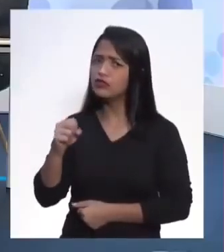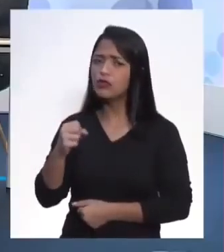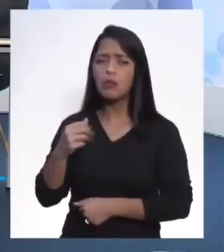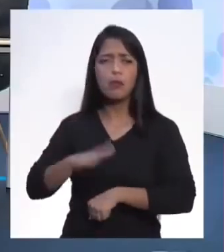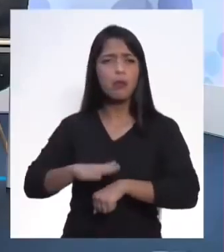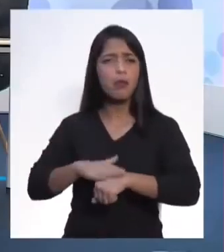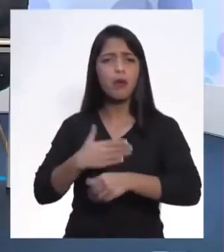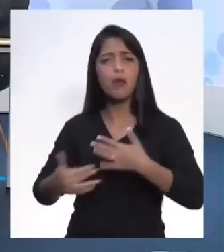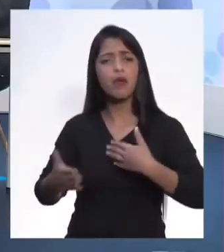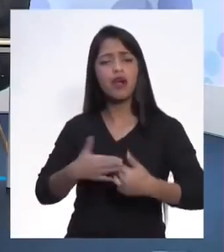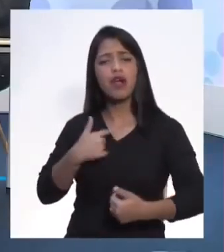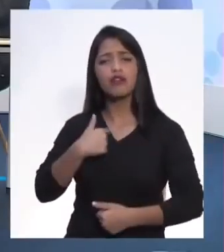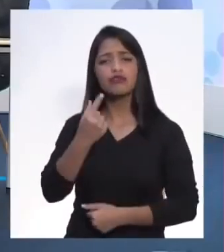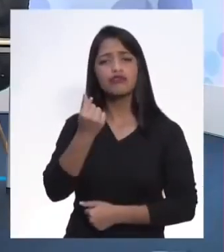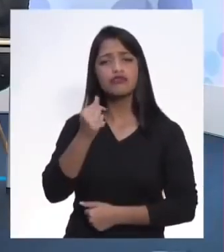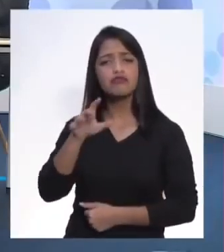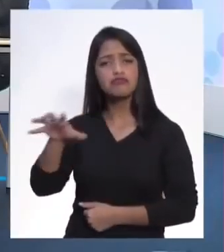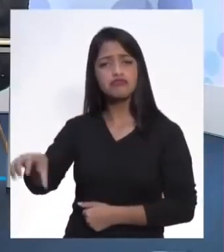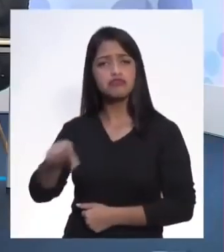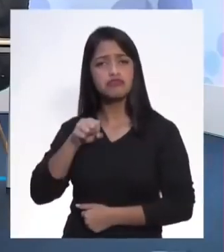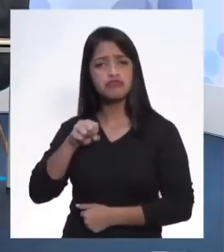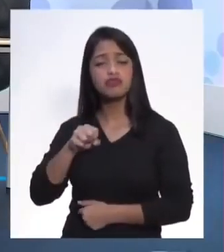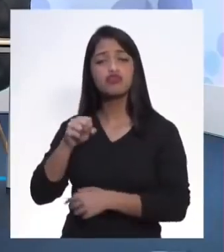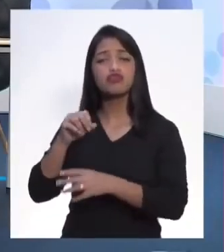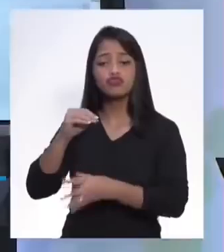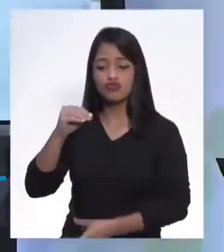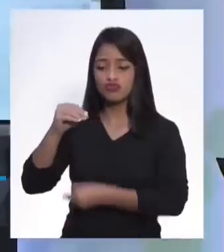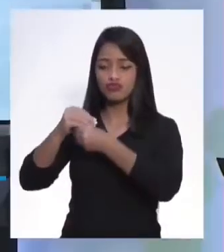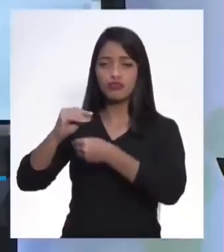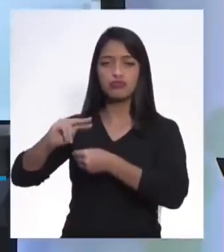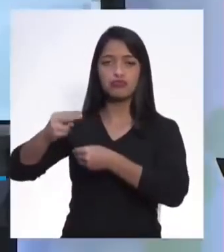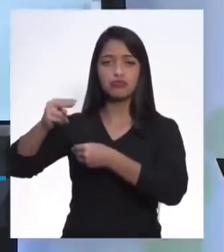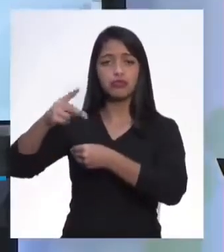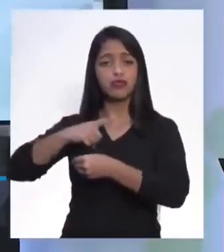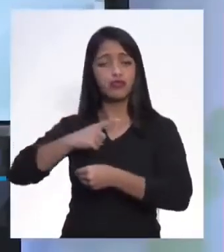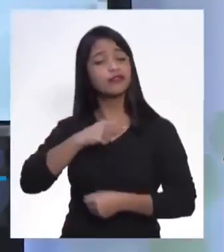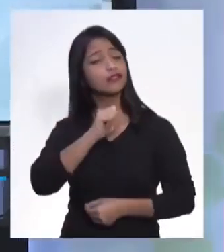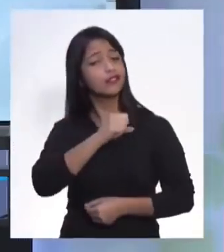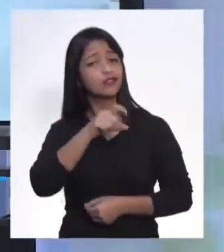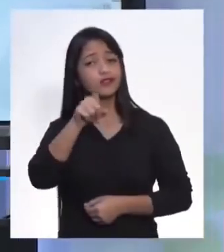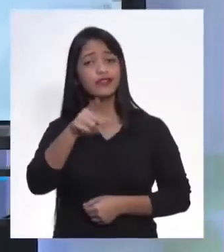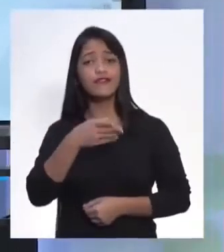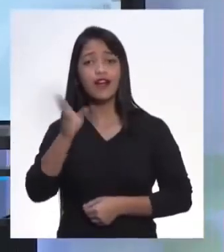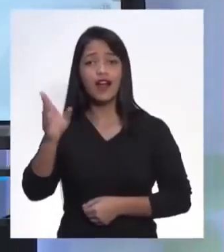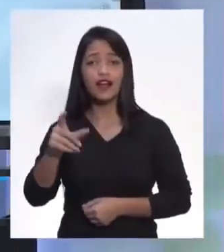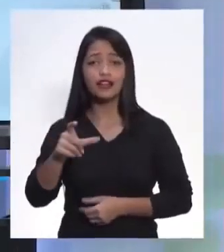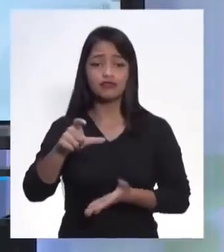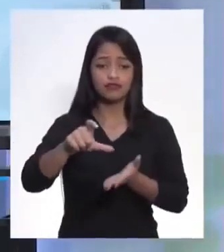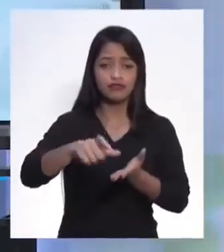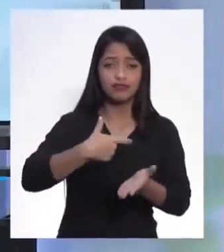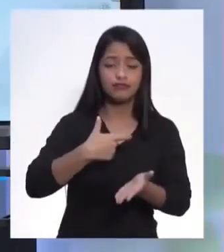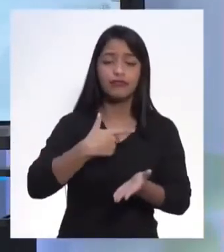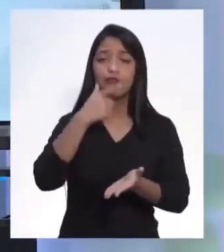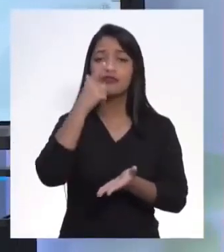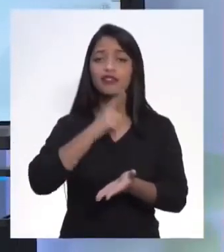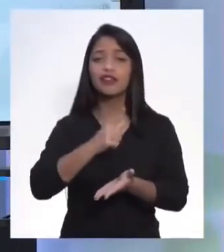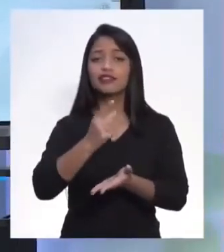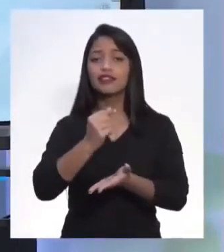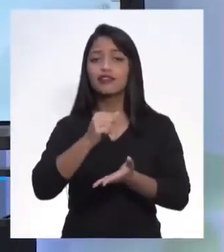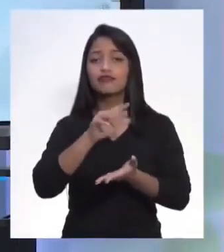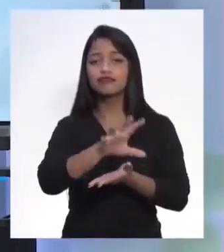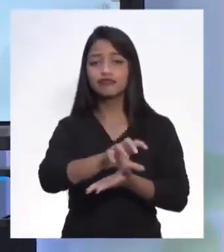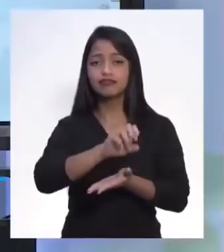e ainda tira com aquilo que ele rendeu? Pois é. Passa o cartãozinho lá, tira o valor. Ou seja, isso é o que a gente chama